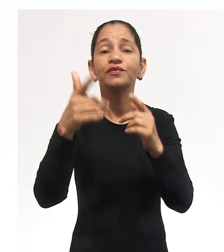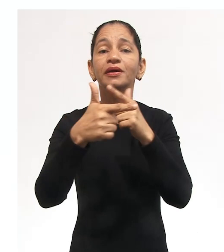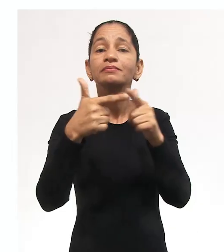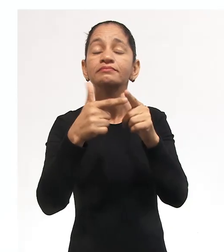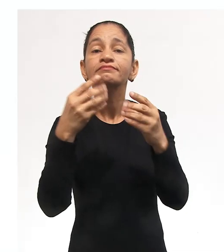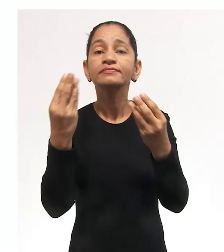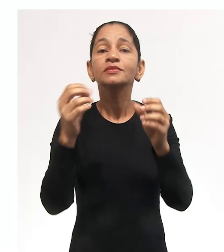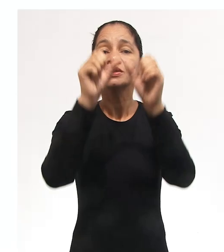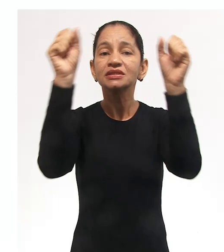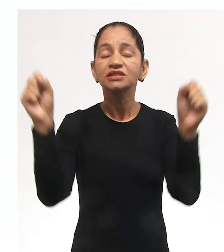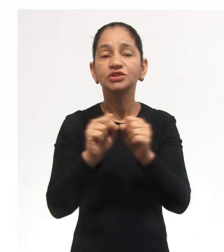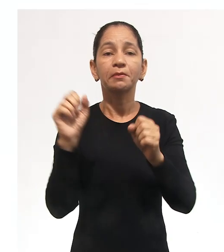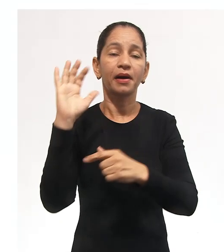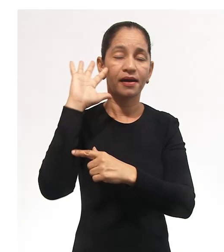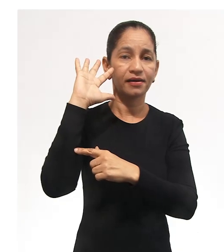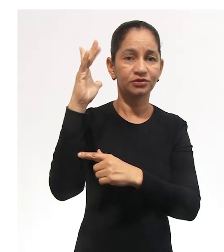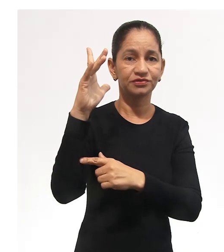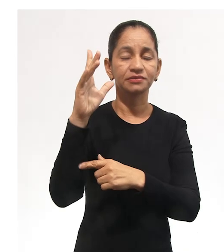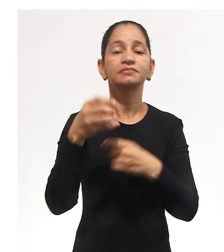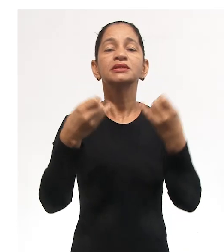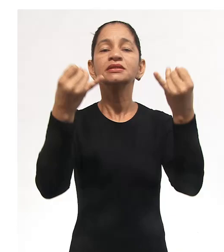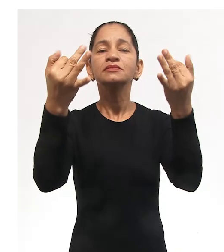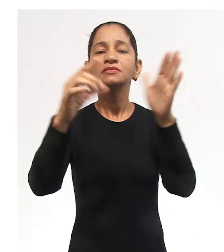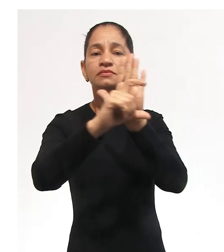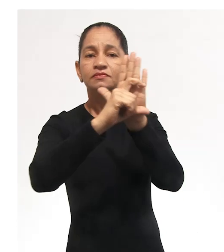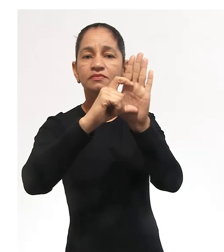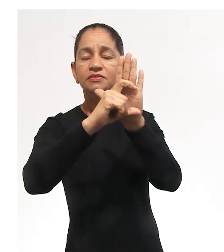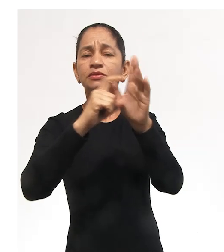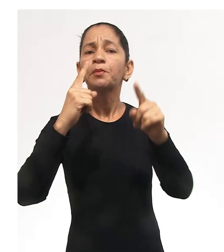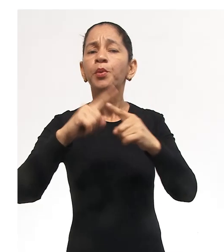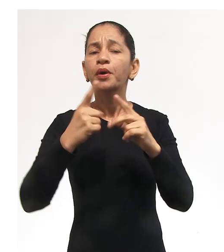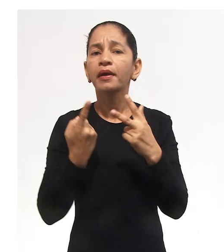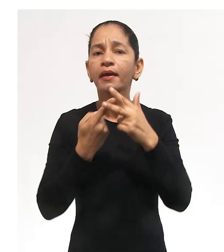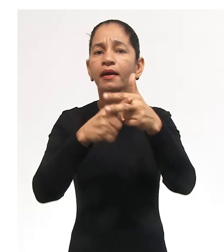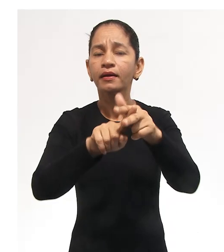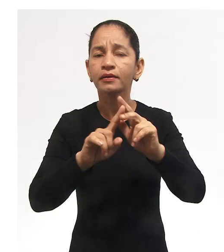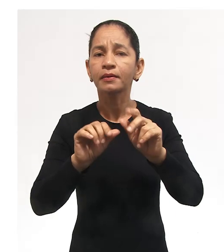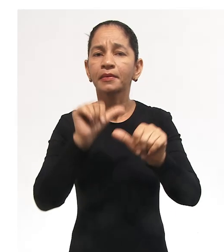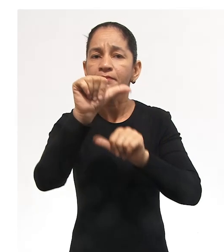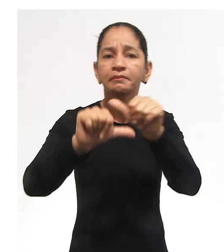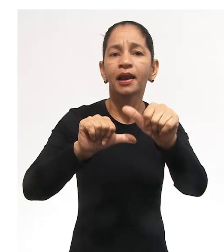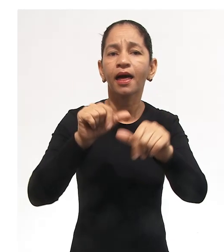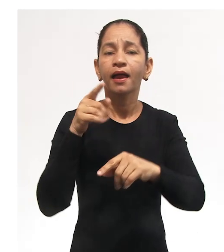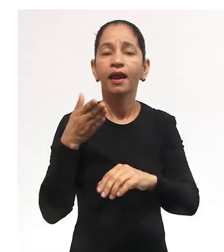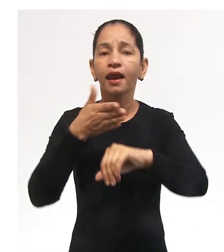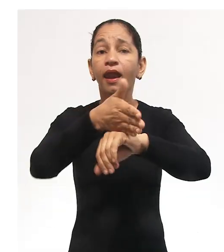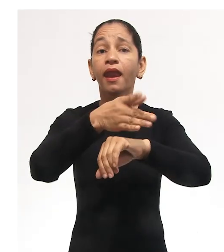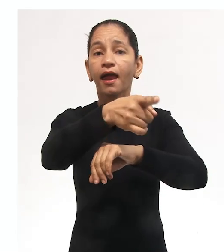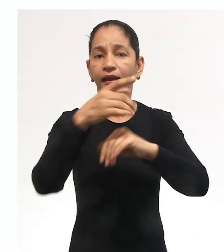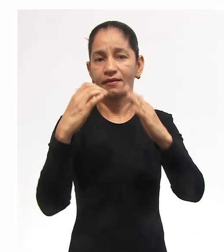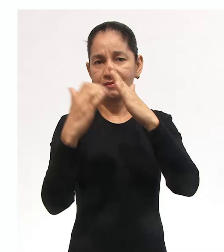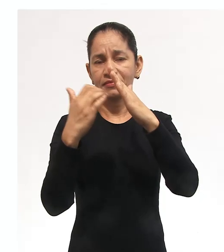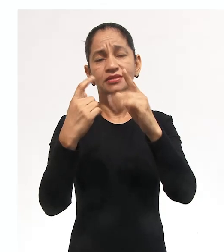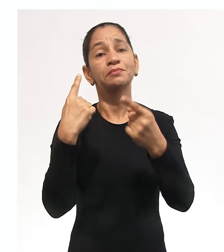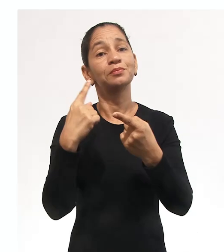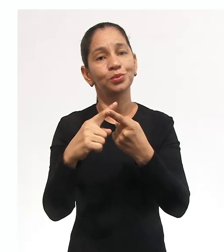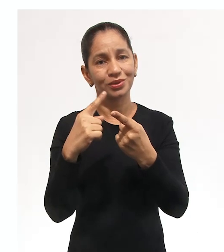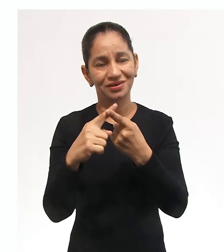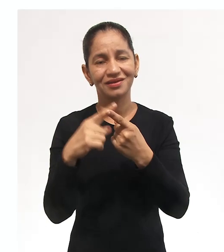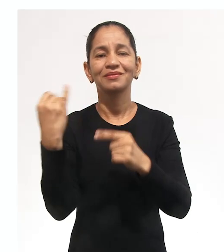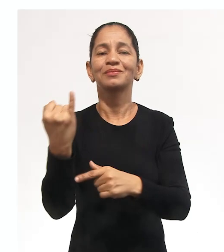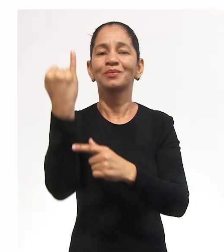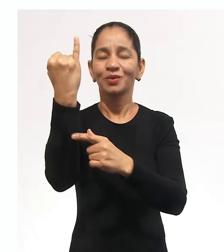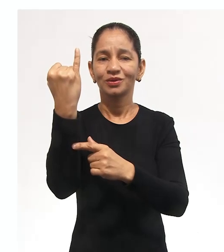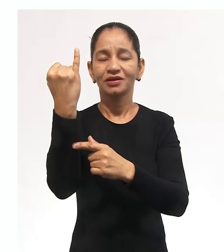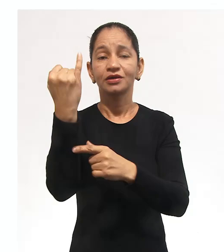si, ok? O próximo tópico é a justificativa da intervenção, né? Então, o que é isso? É explicar a relevância da